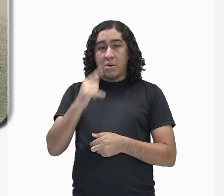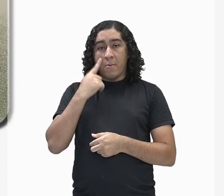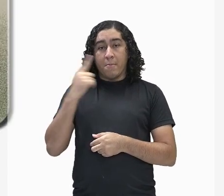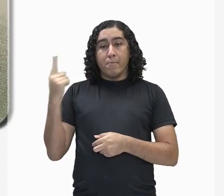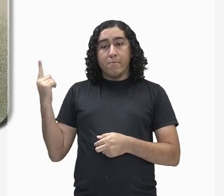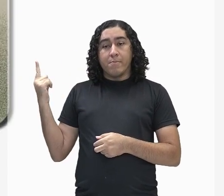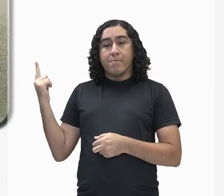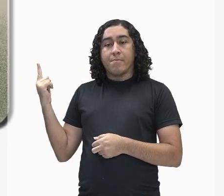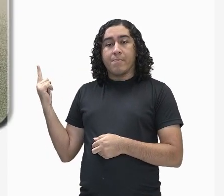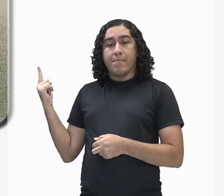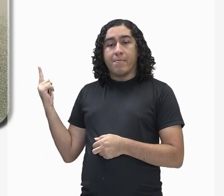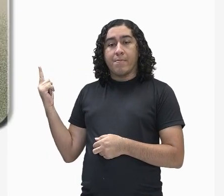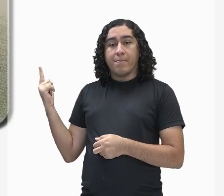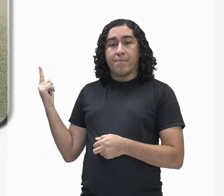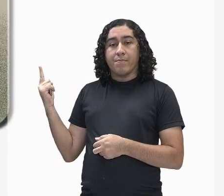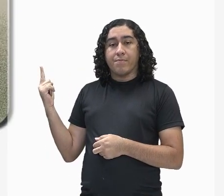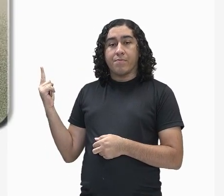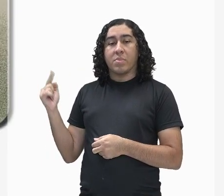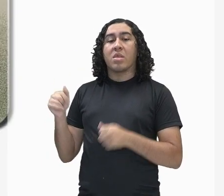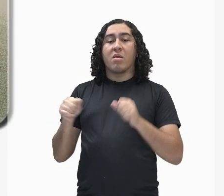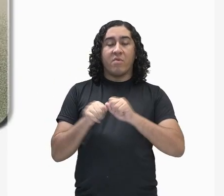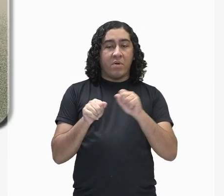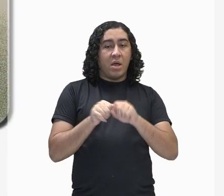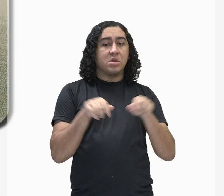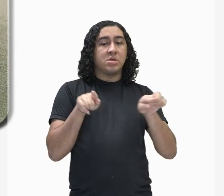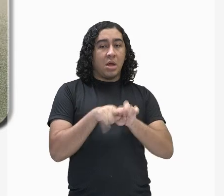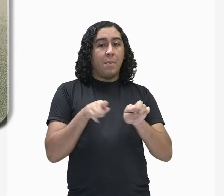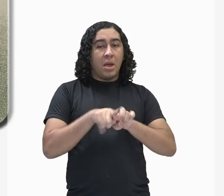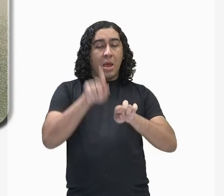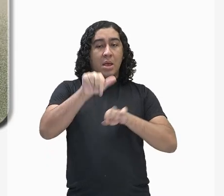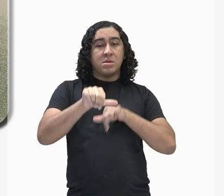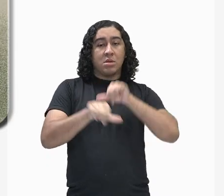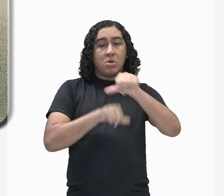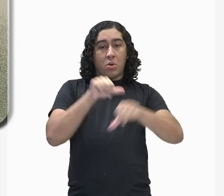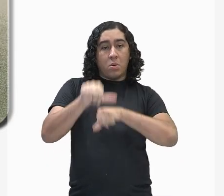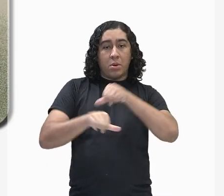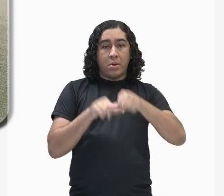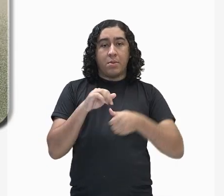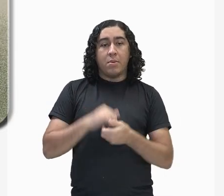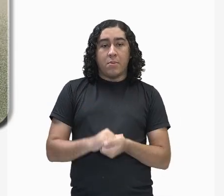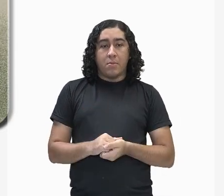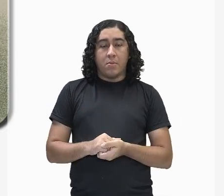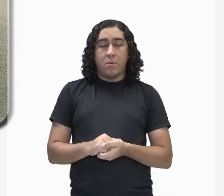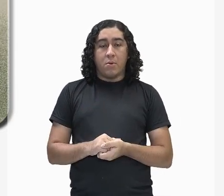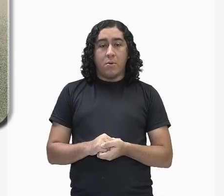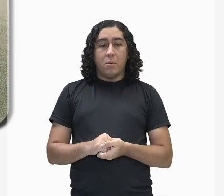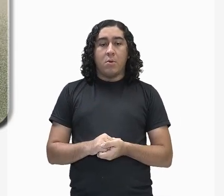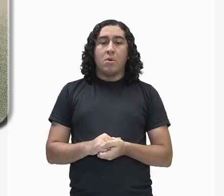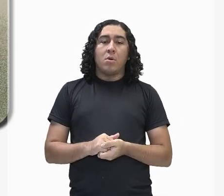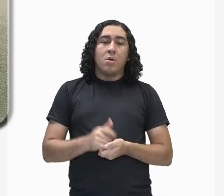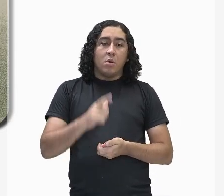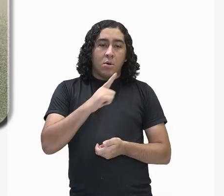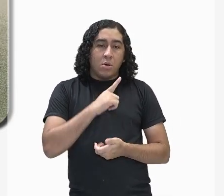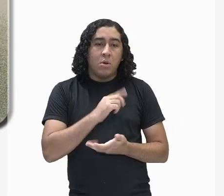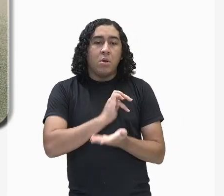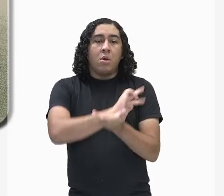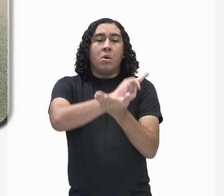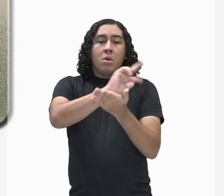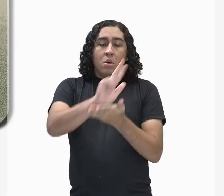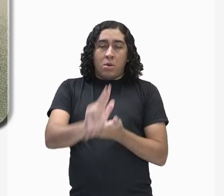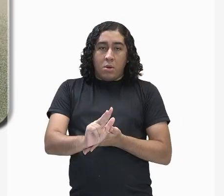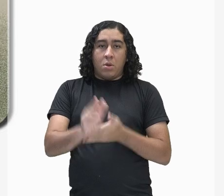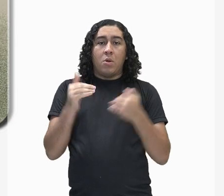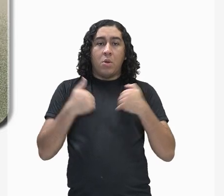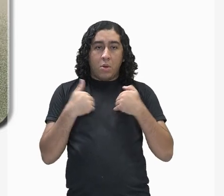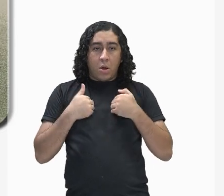nossa próxima imagem, realizam esse processo de equidise ou muda, tá? Então existem diversas espécies que, para realizar o